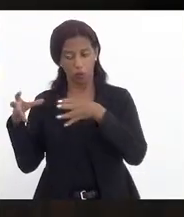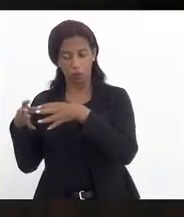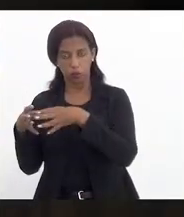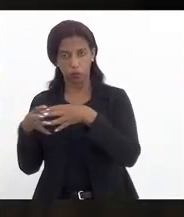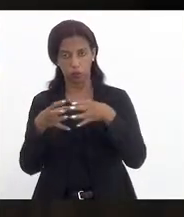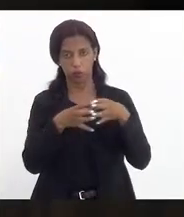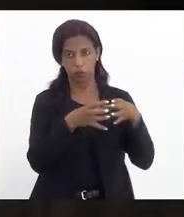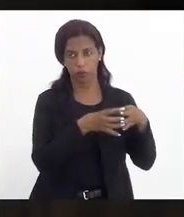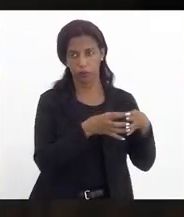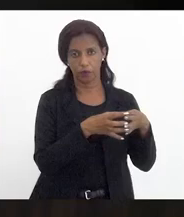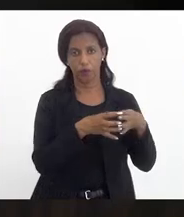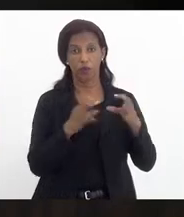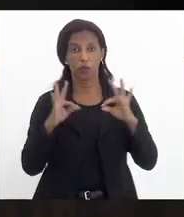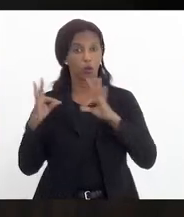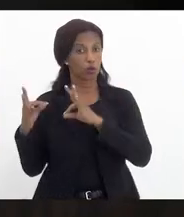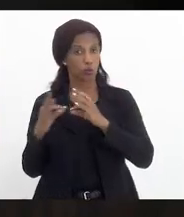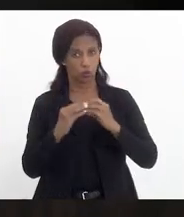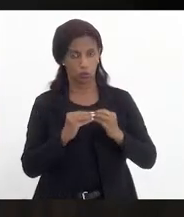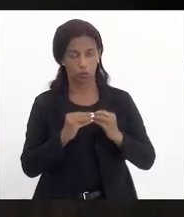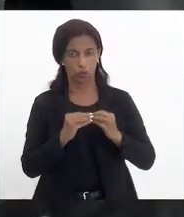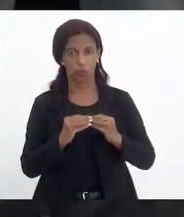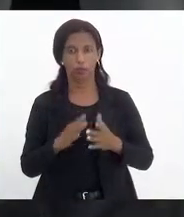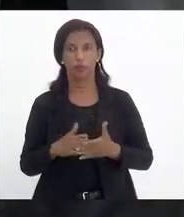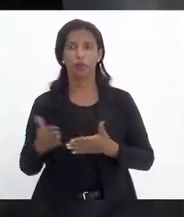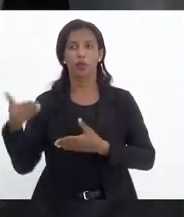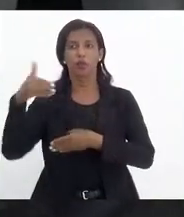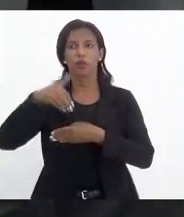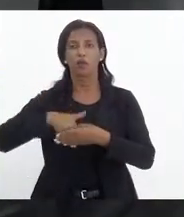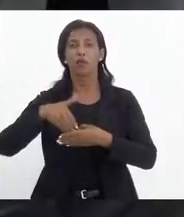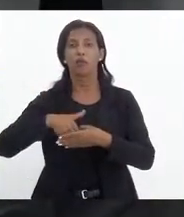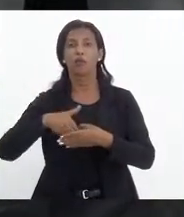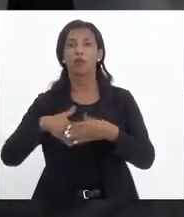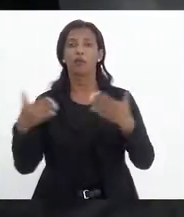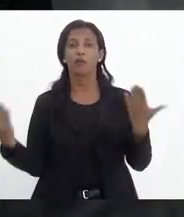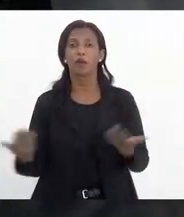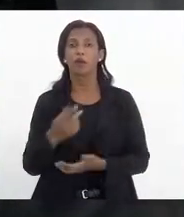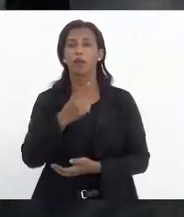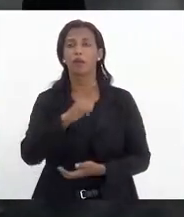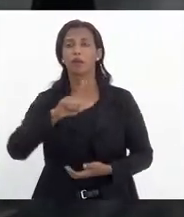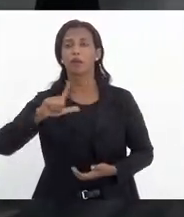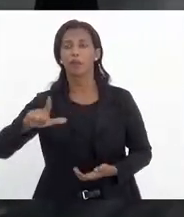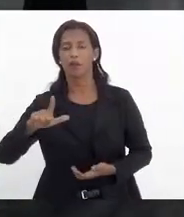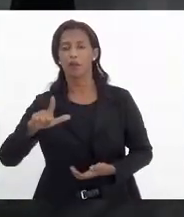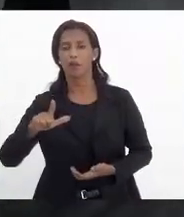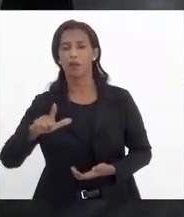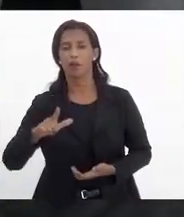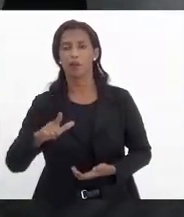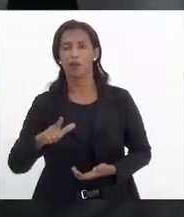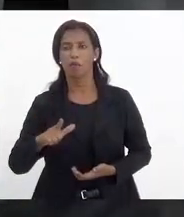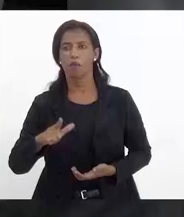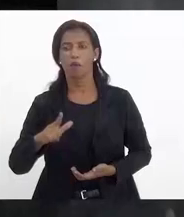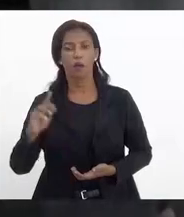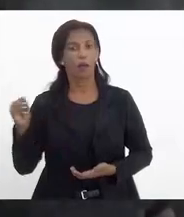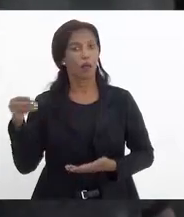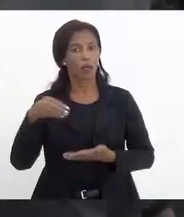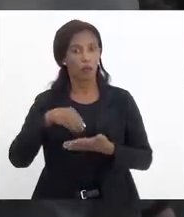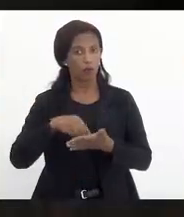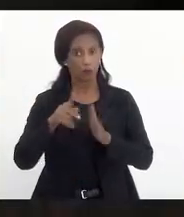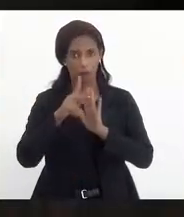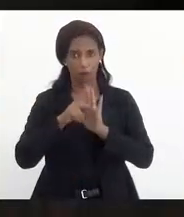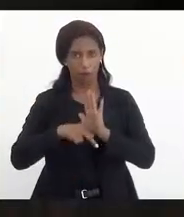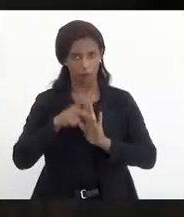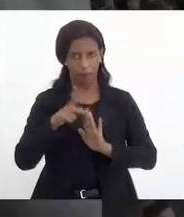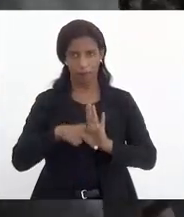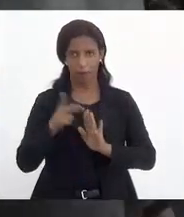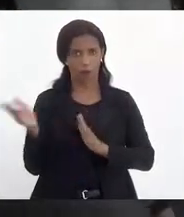pareceres de todas as matérias e vamos discutir conjuntas. A gente está votando agora. O projeto da recomposição não veio à pauta ainda. Ah, claro que